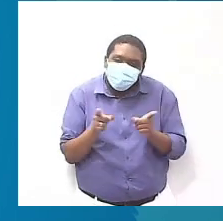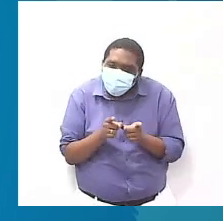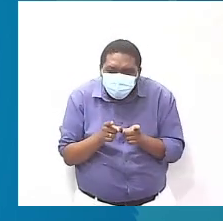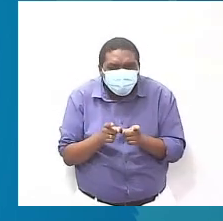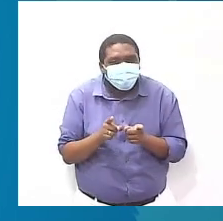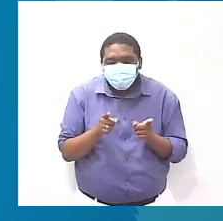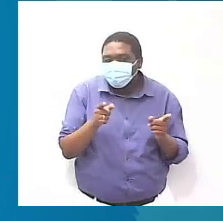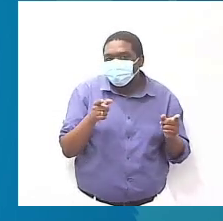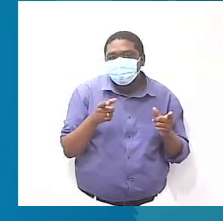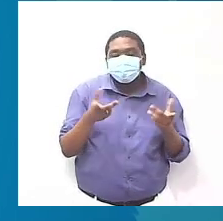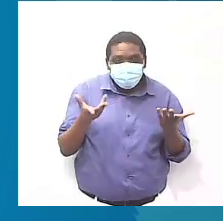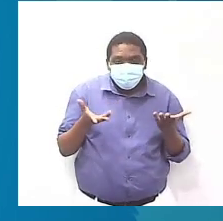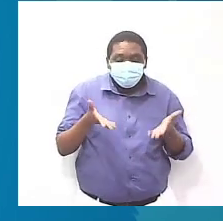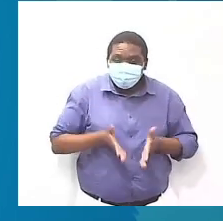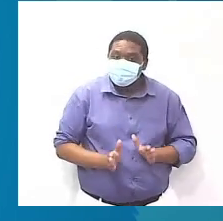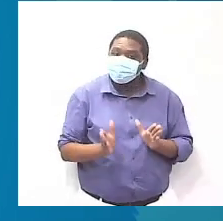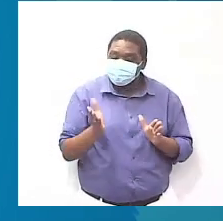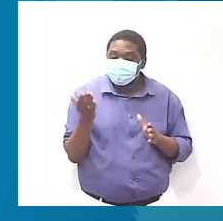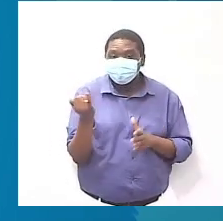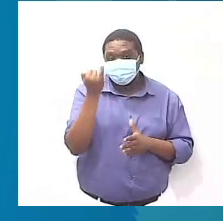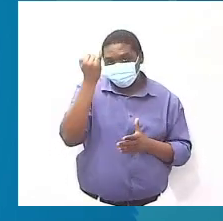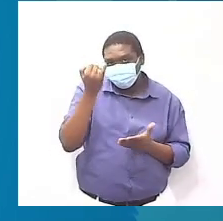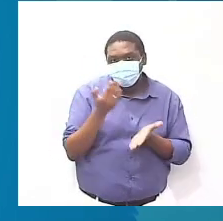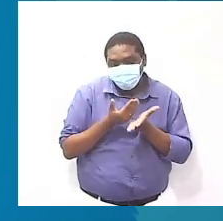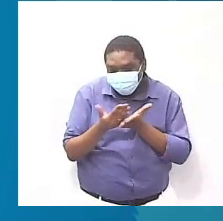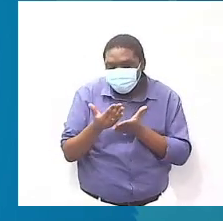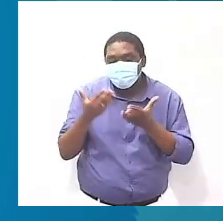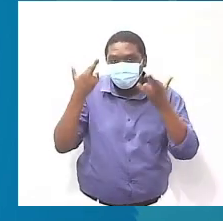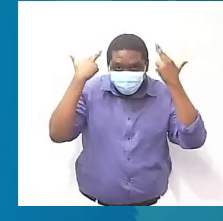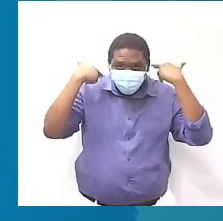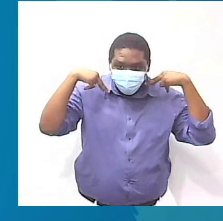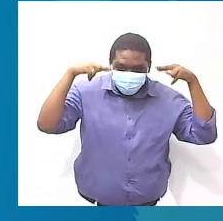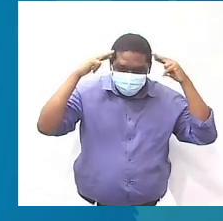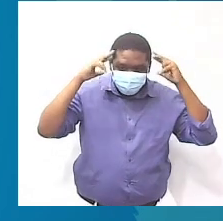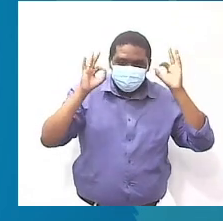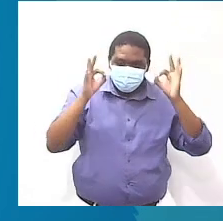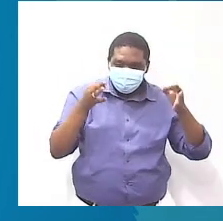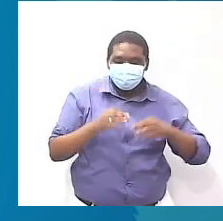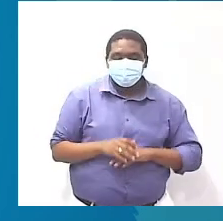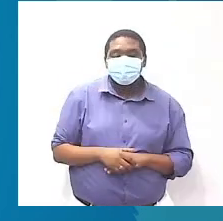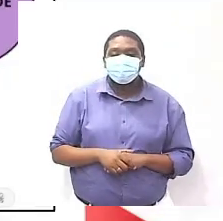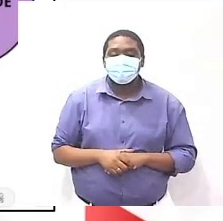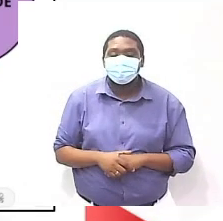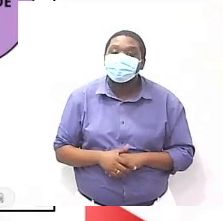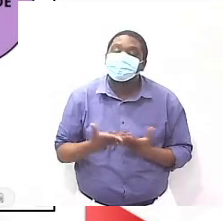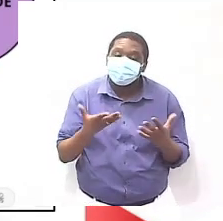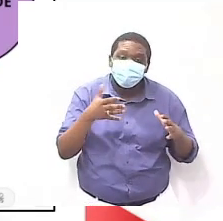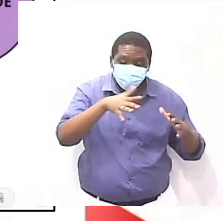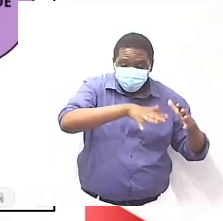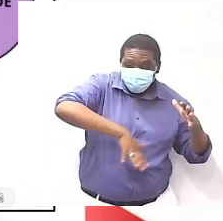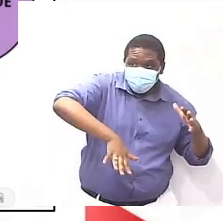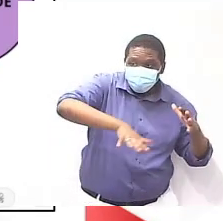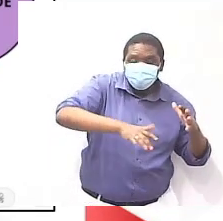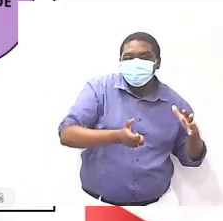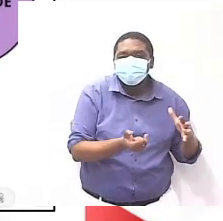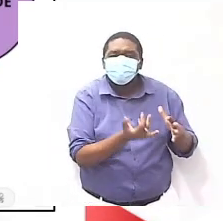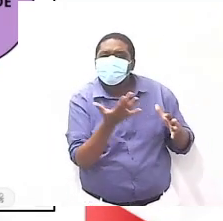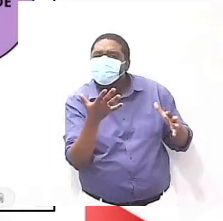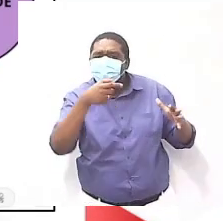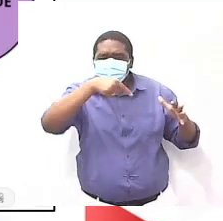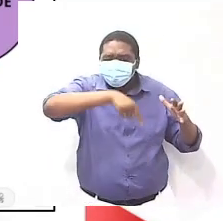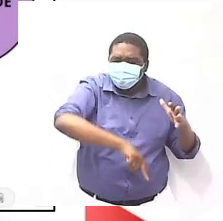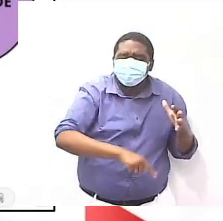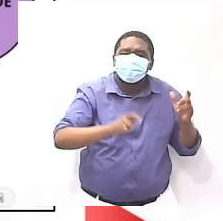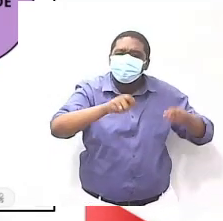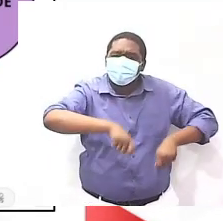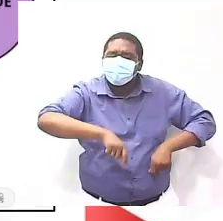animal ideal para se começar a trabalhar com isso, tá bom? Preste atenção, volume e capacidade está